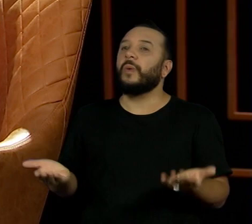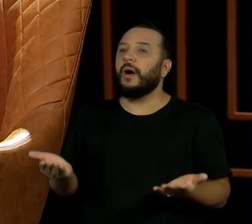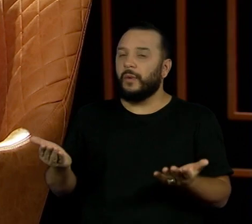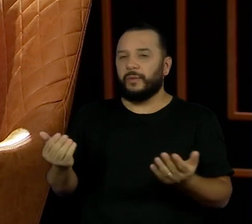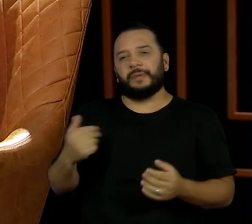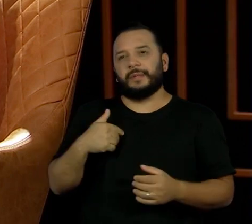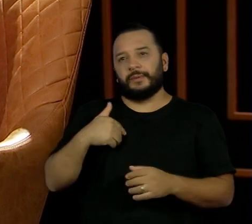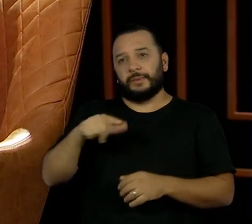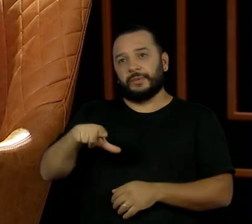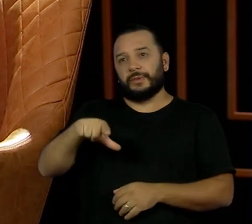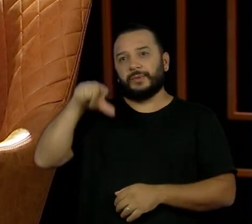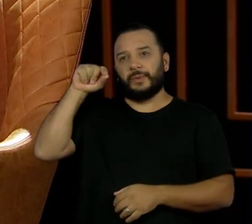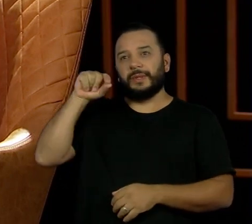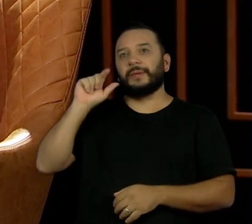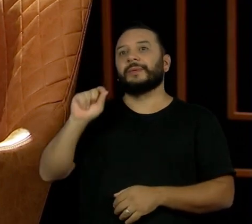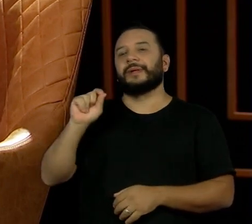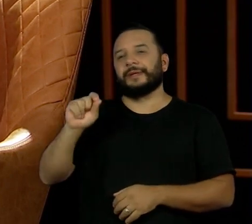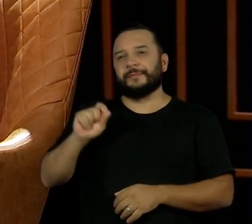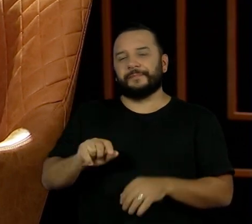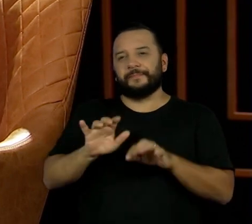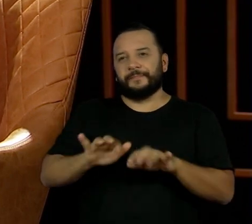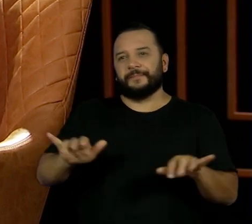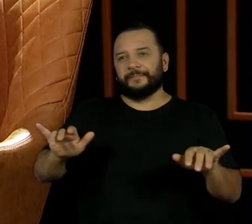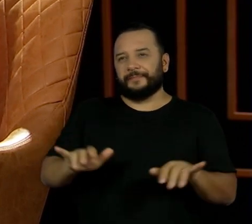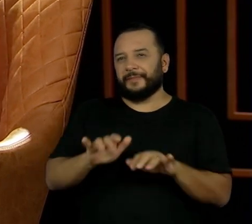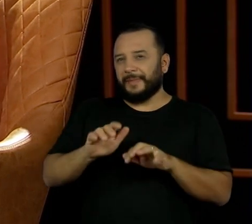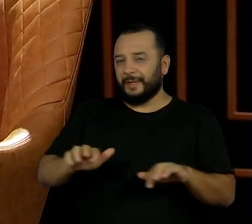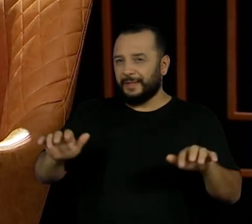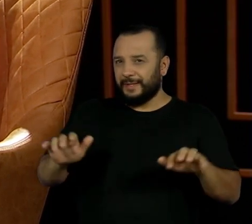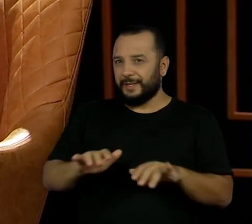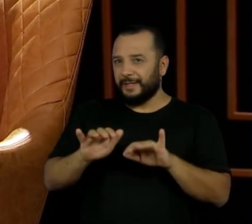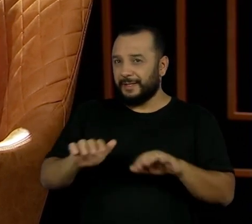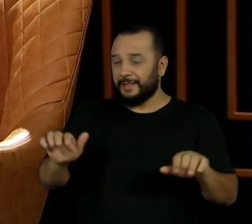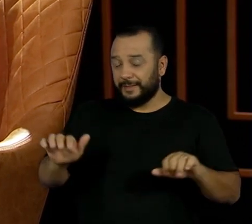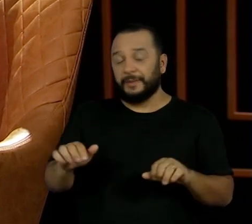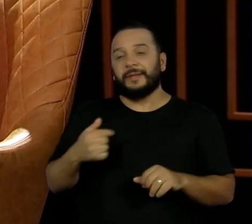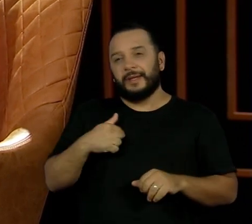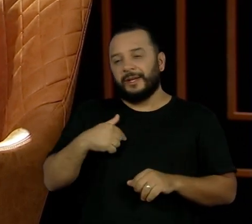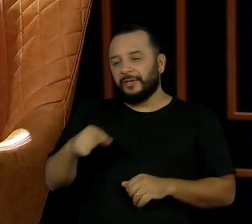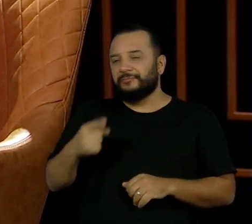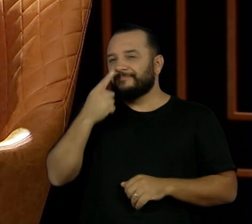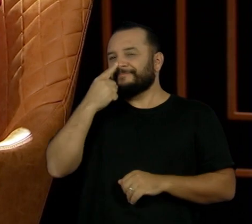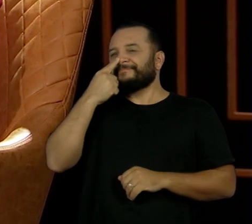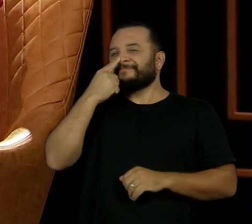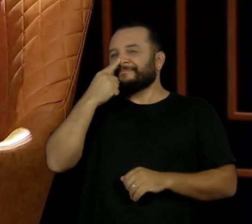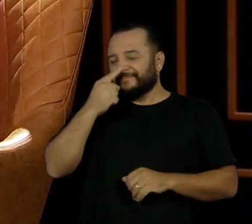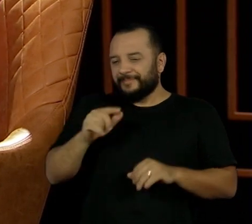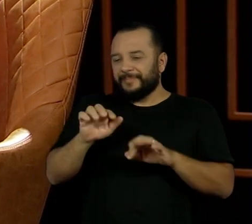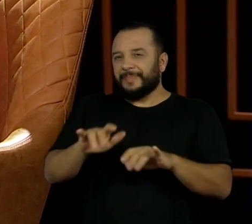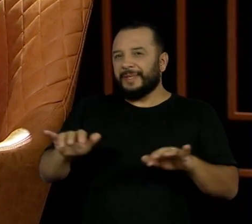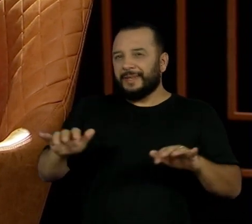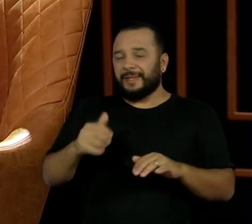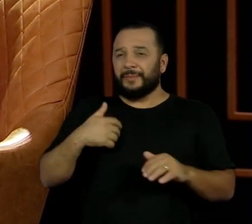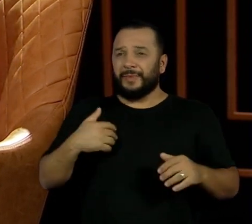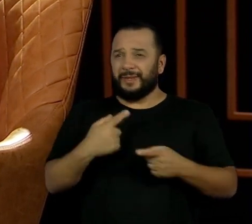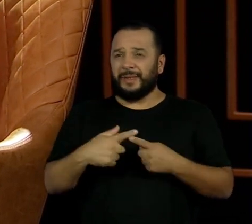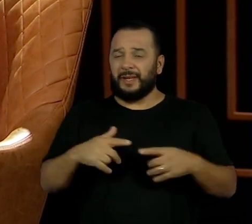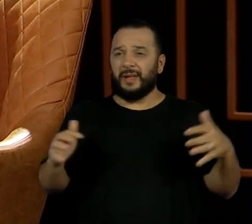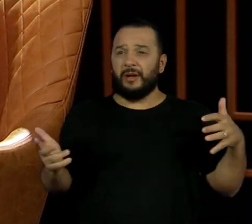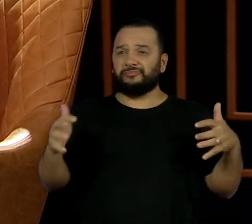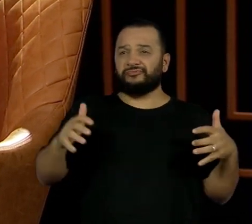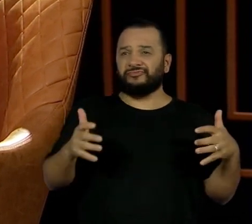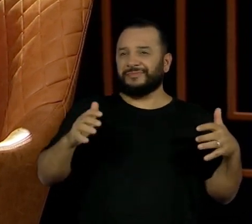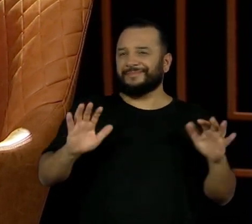escolho o piano. Eu achava o acordeon não tão charmoso quanto o piano, sabe? Tinha as teclas, mas eu falei assim, não. Então,